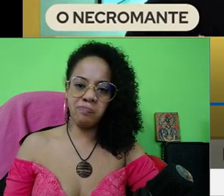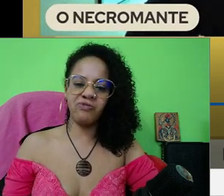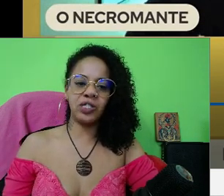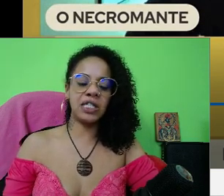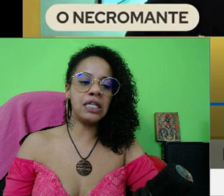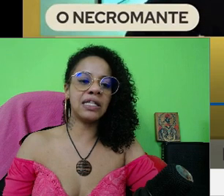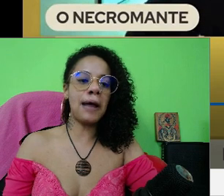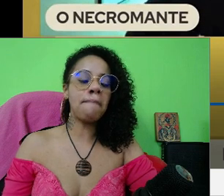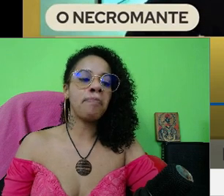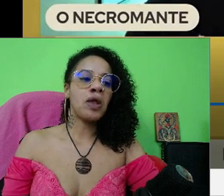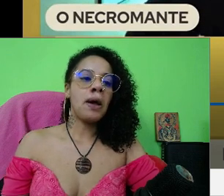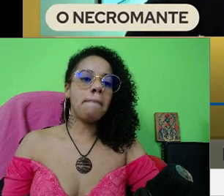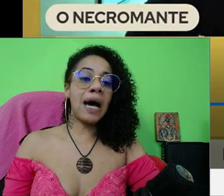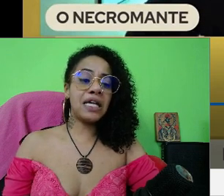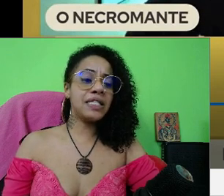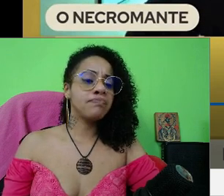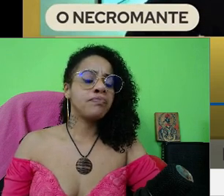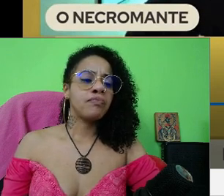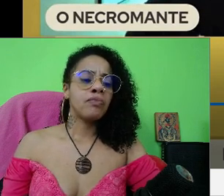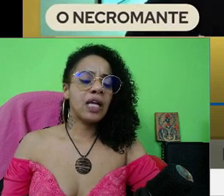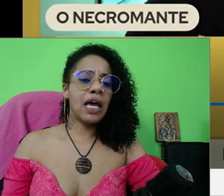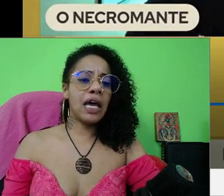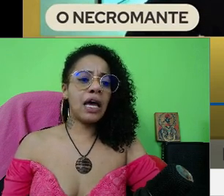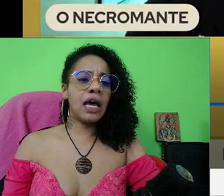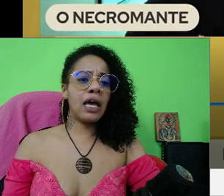inclusive por vocês né mas